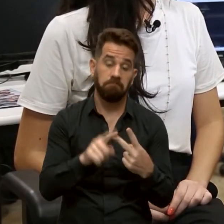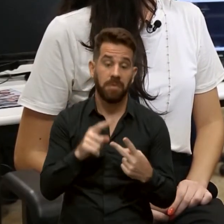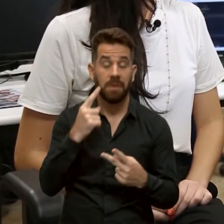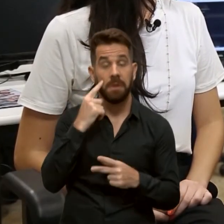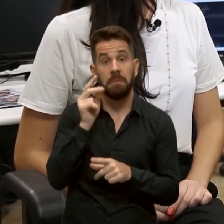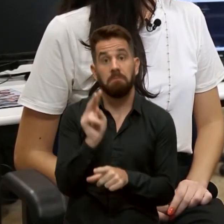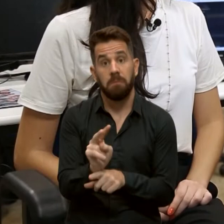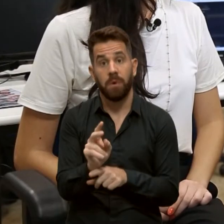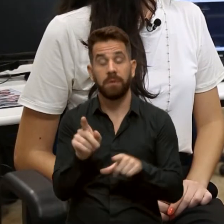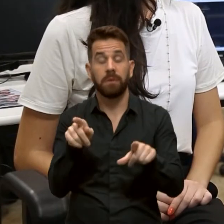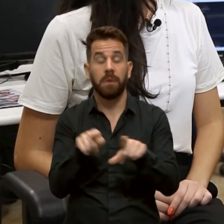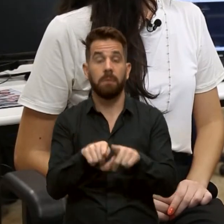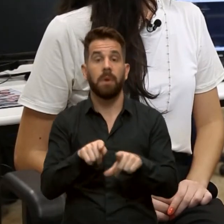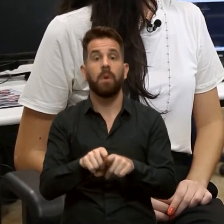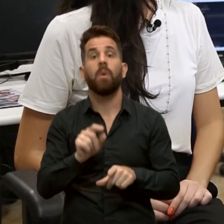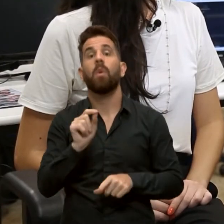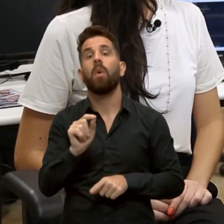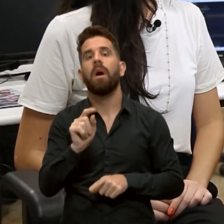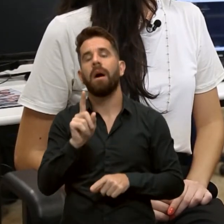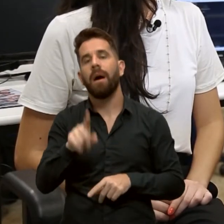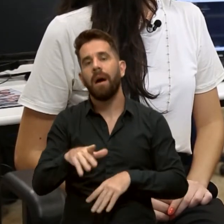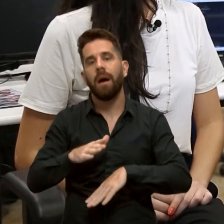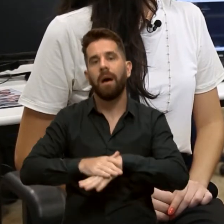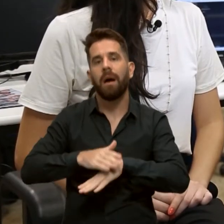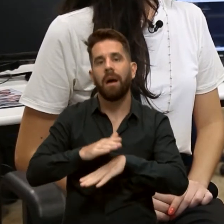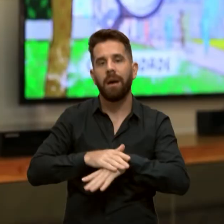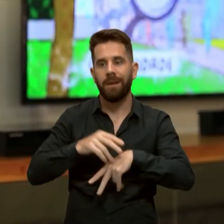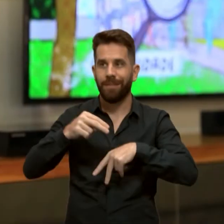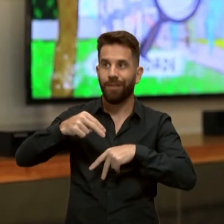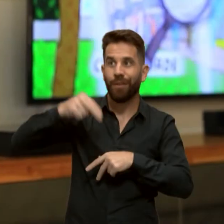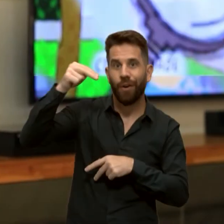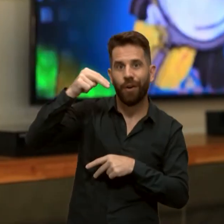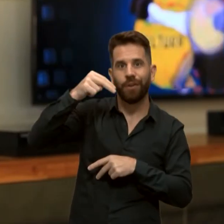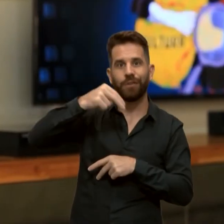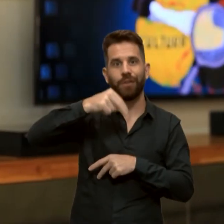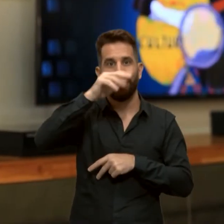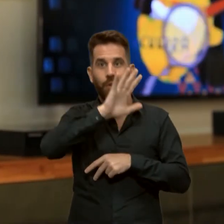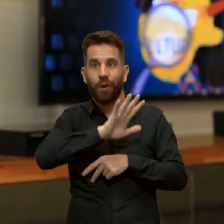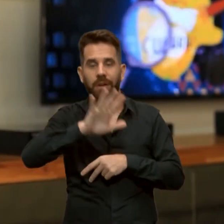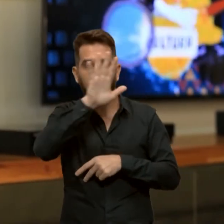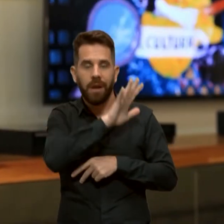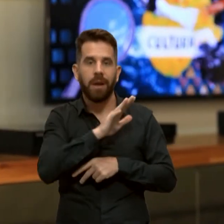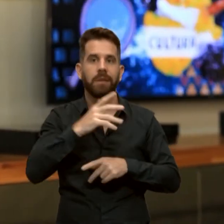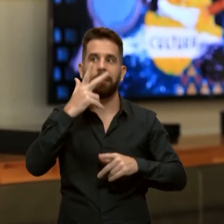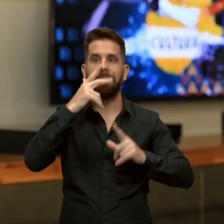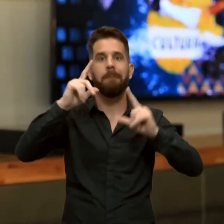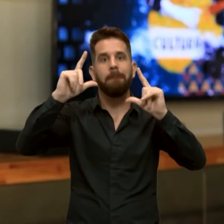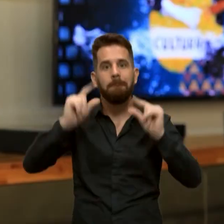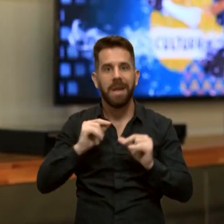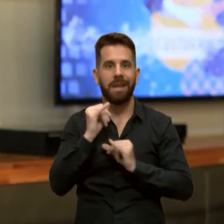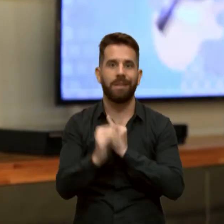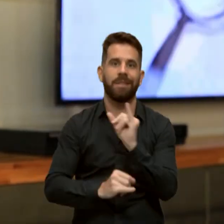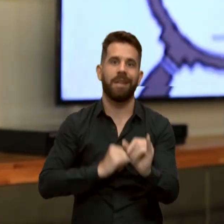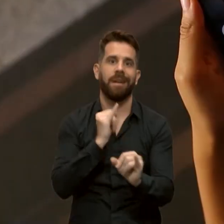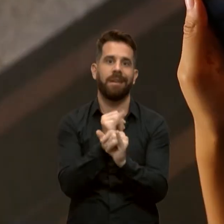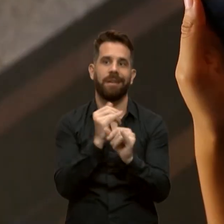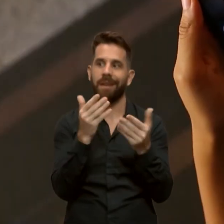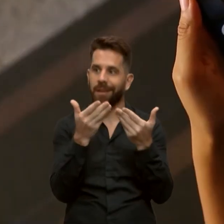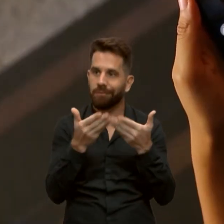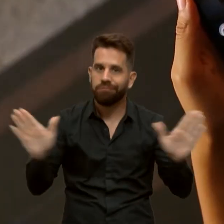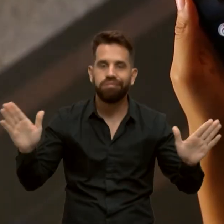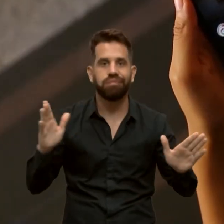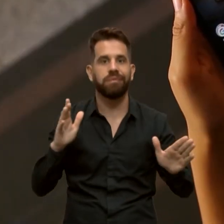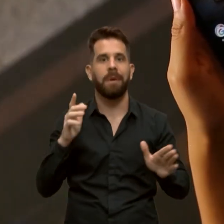explicar, é a questão do acesso à internet nessas regiões. De acordo com a pesquisa, a gente percebeu que as regiões